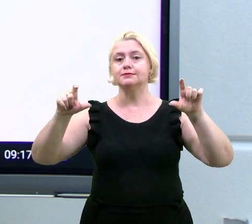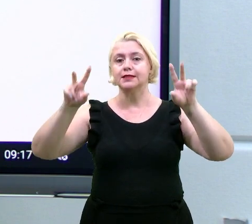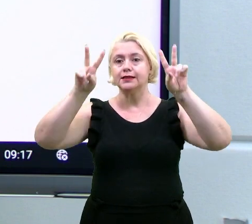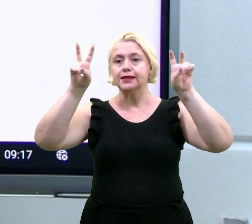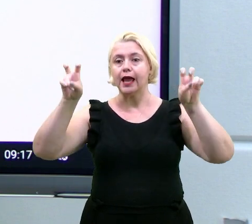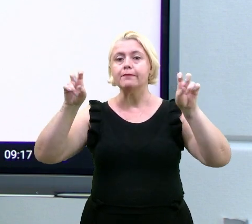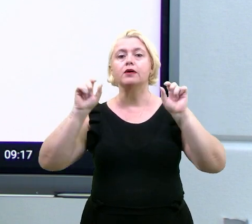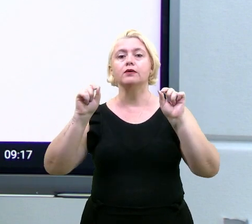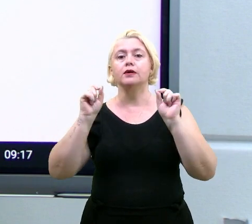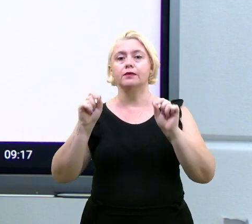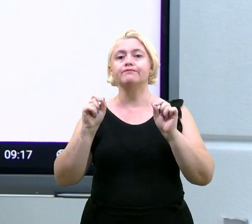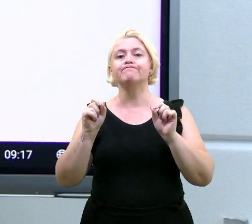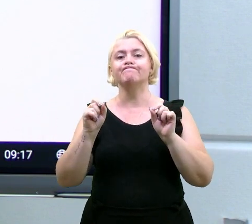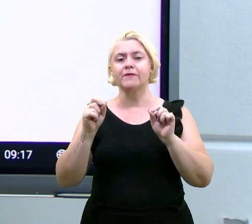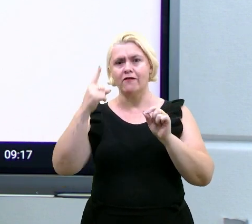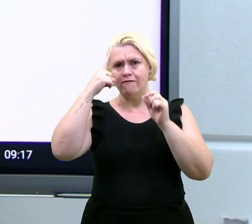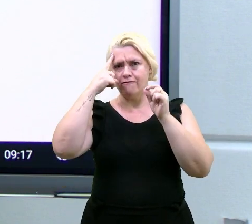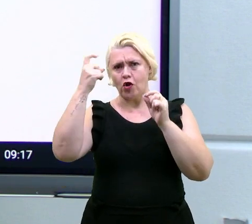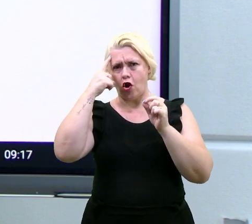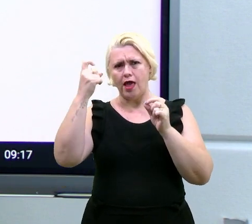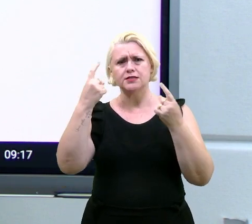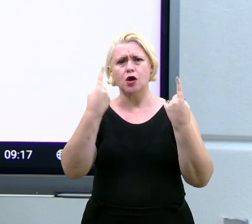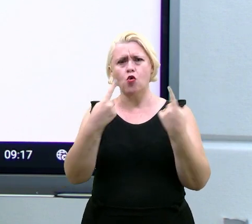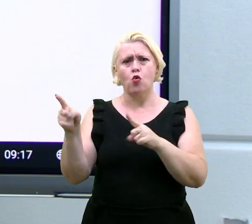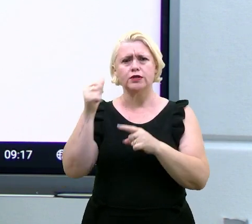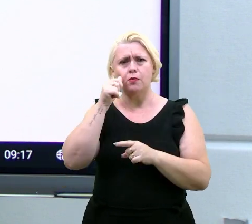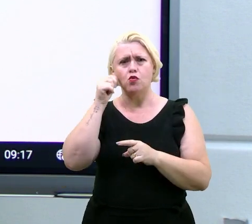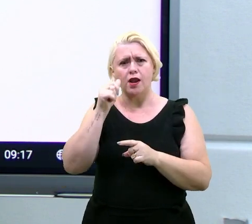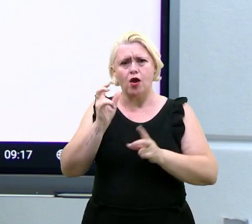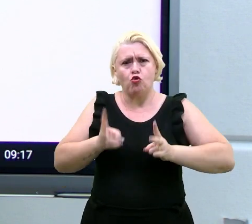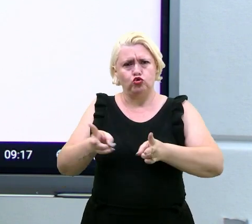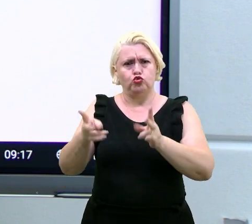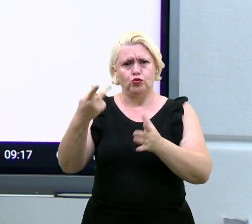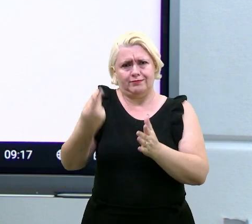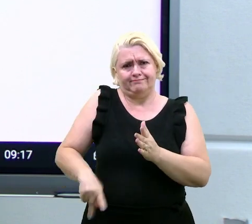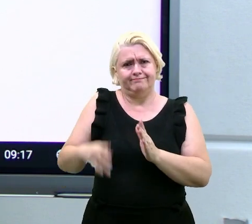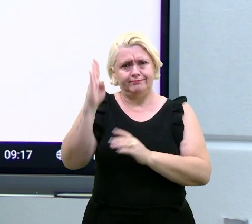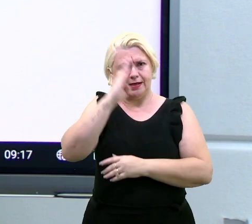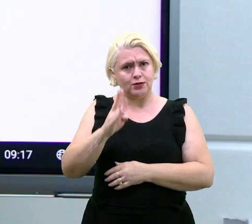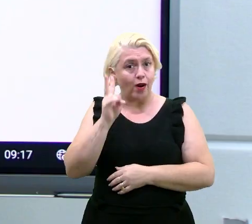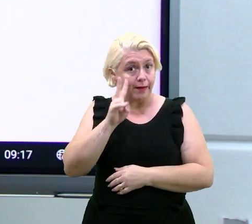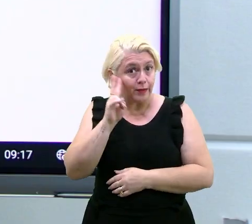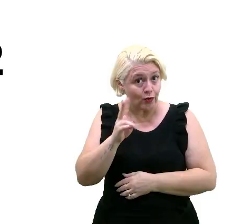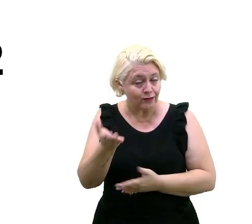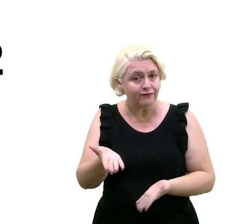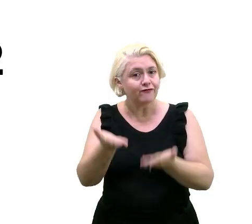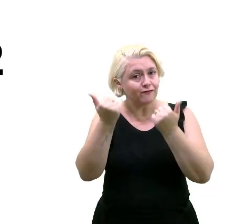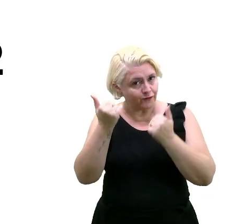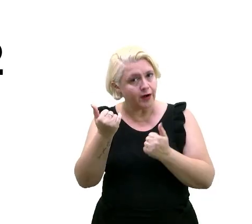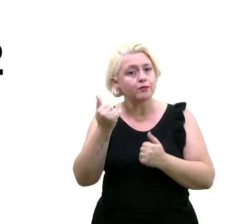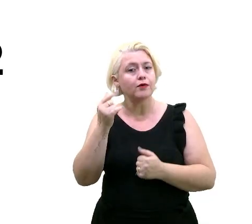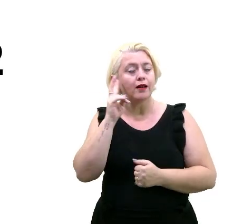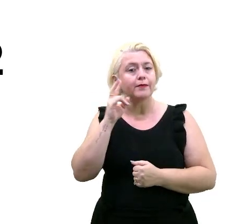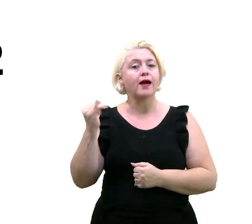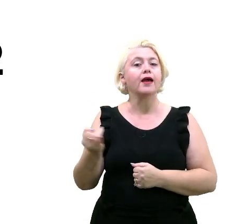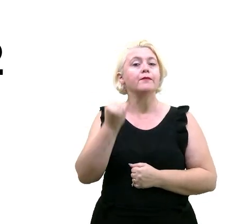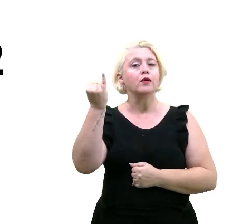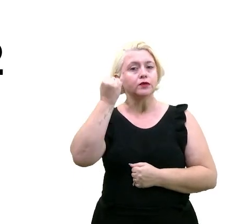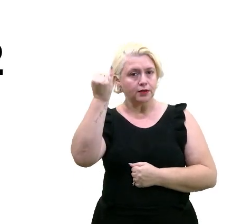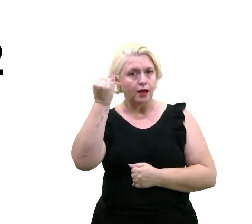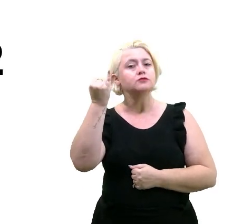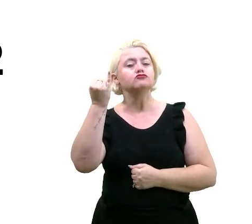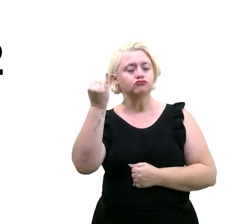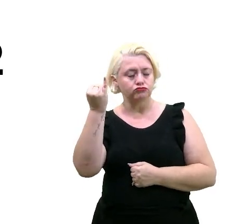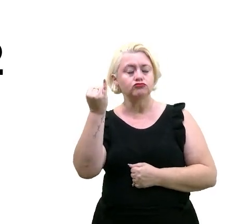violência contra a mulher no Brasil lembrou muito importante a gente